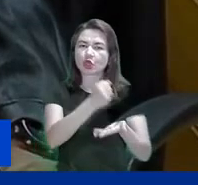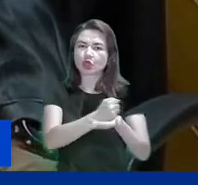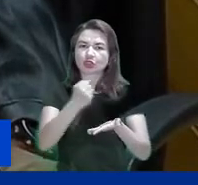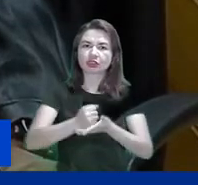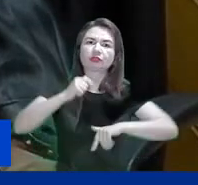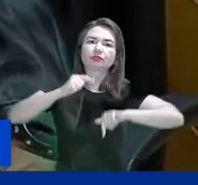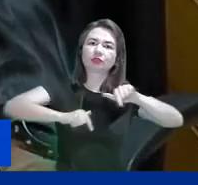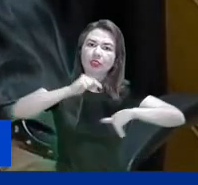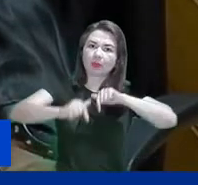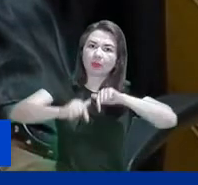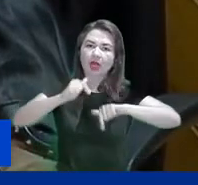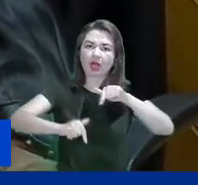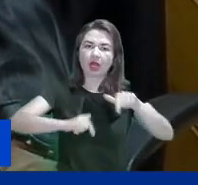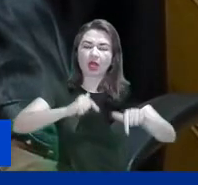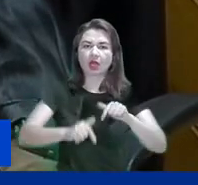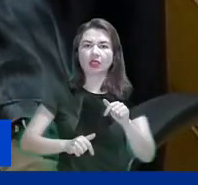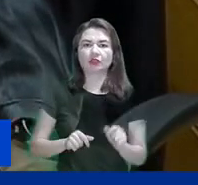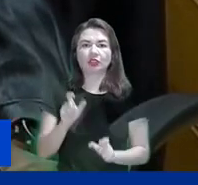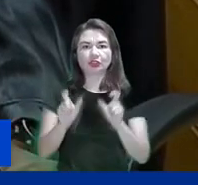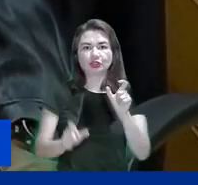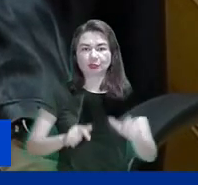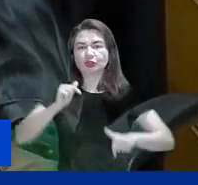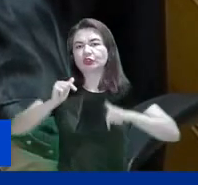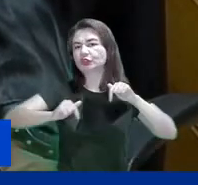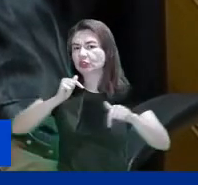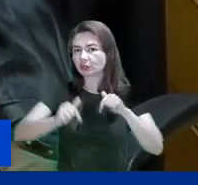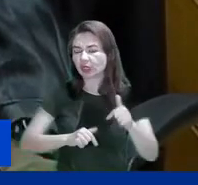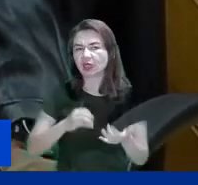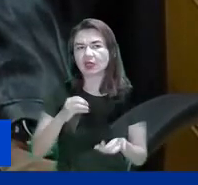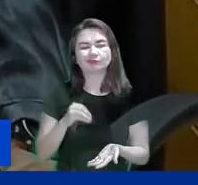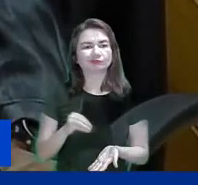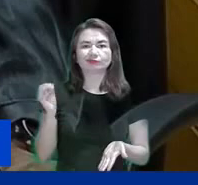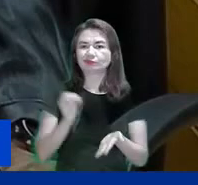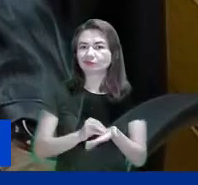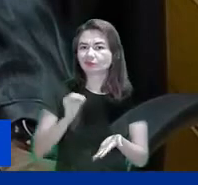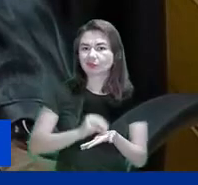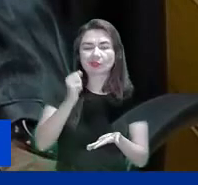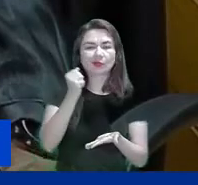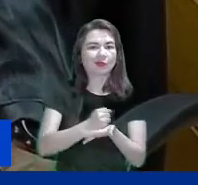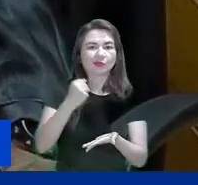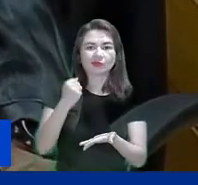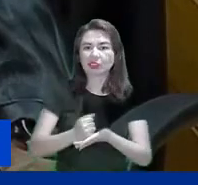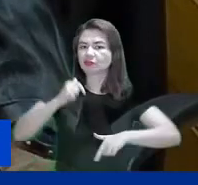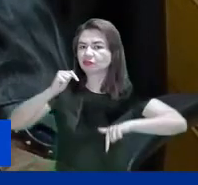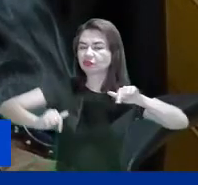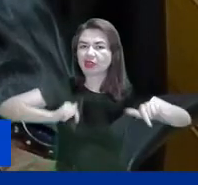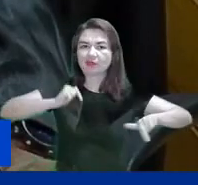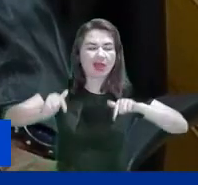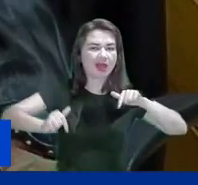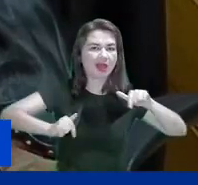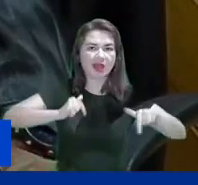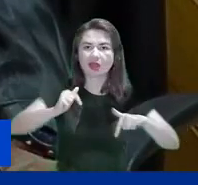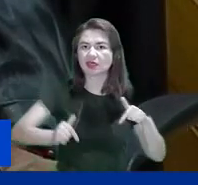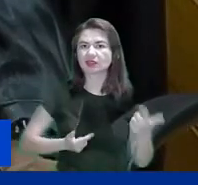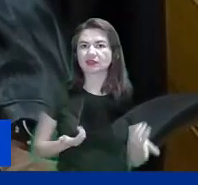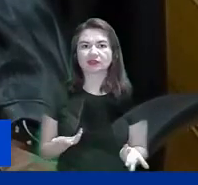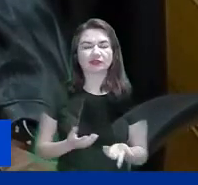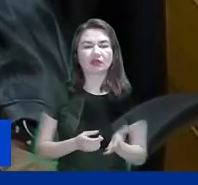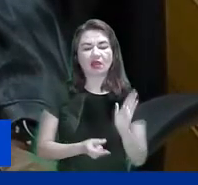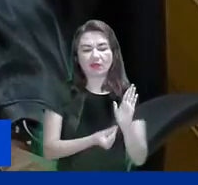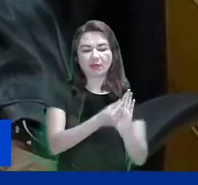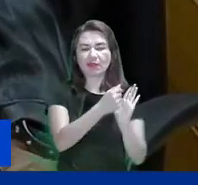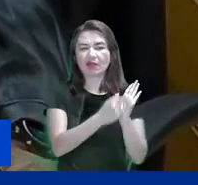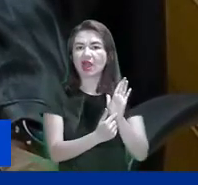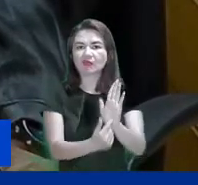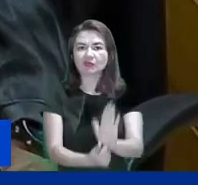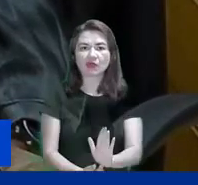serviços, militância de rua, ausência de contratos de prestação de serviços hábeis a comprovar a efetiva prestação